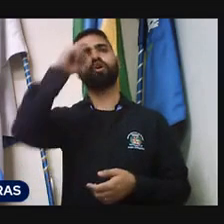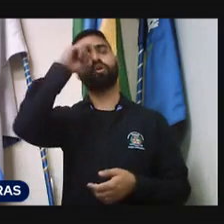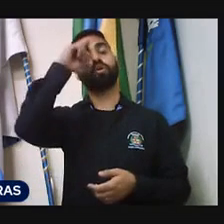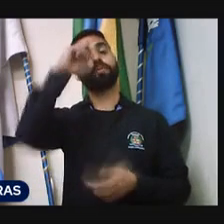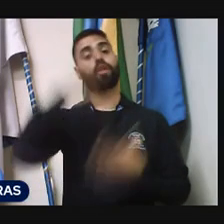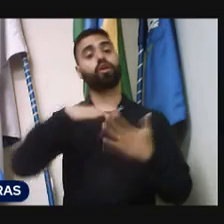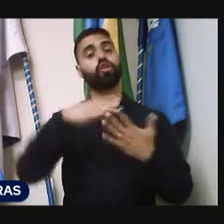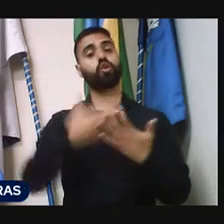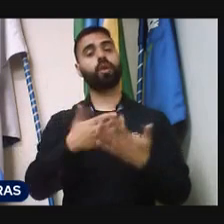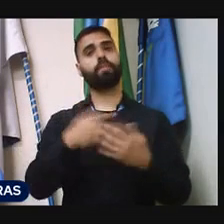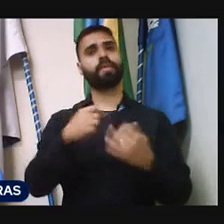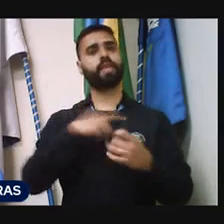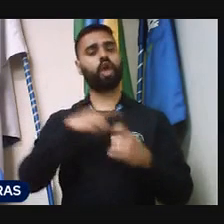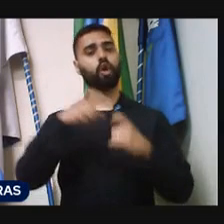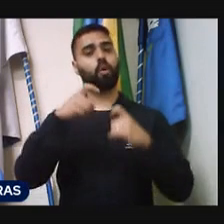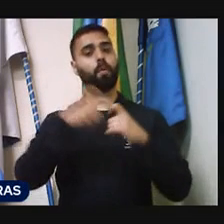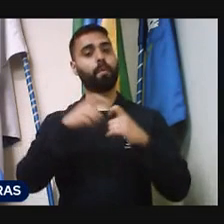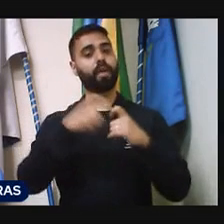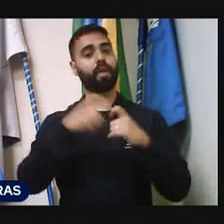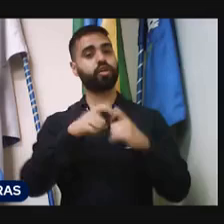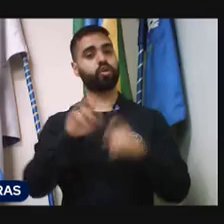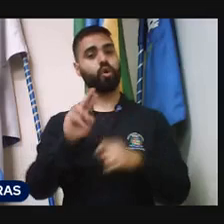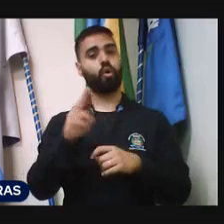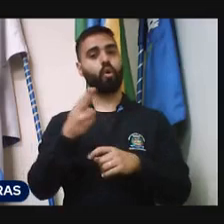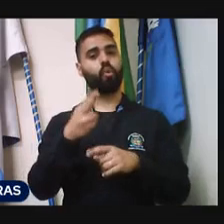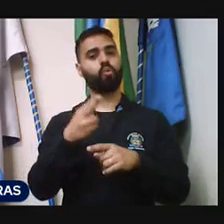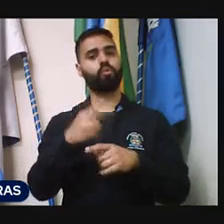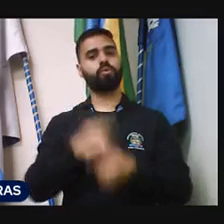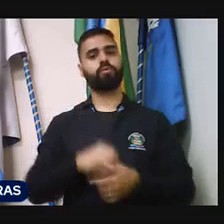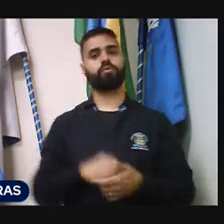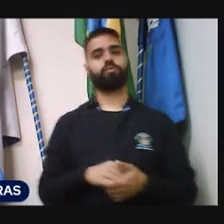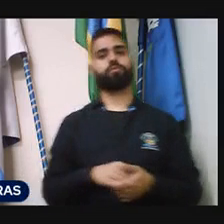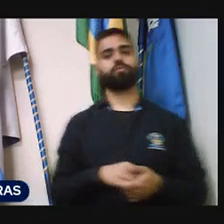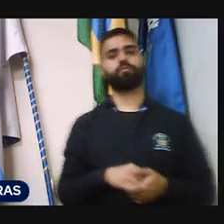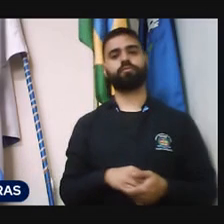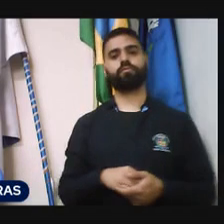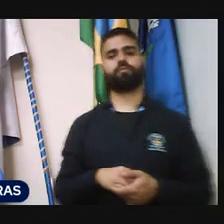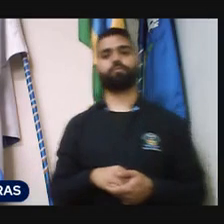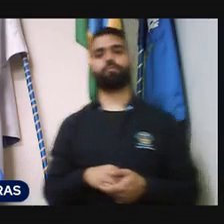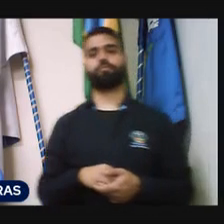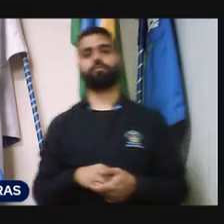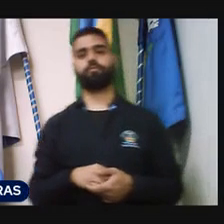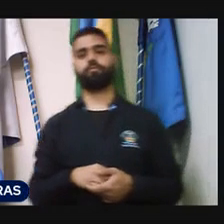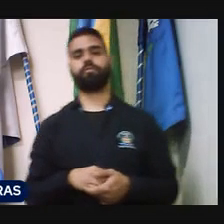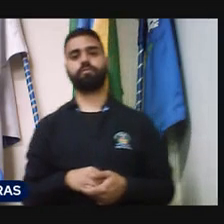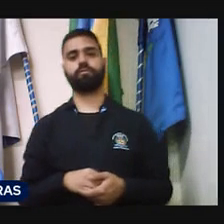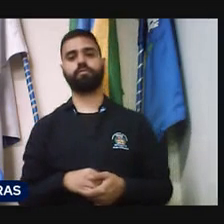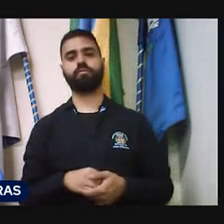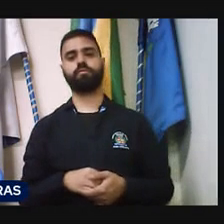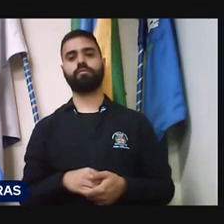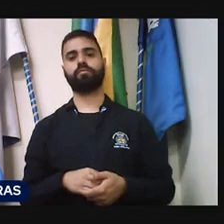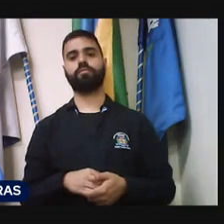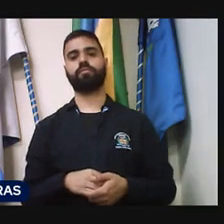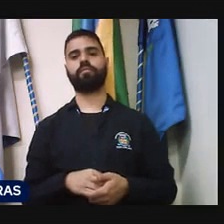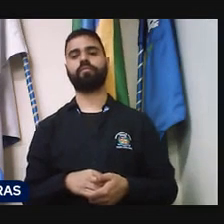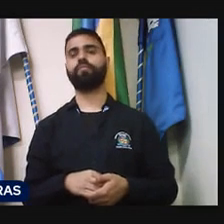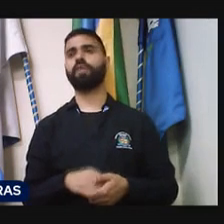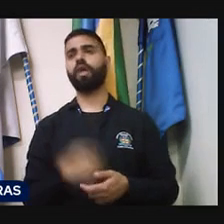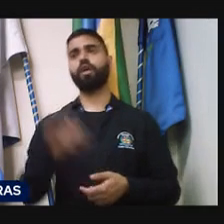que tem um médico ou até mesmo o residente é apenas um uma ideia é